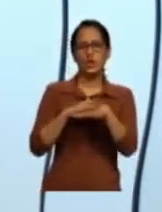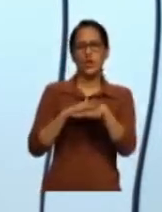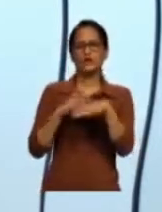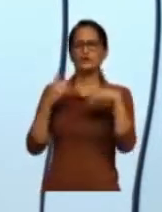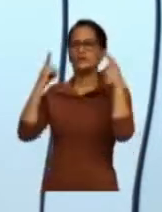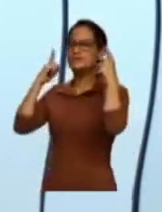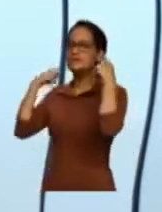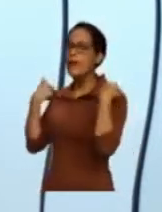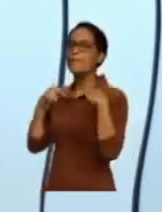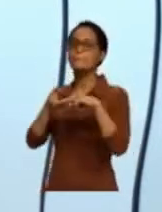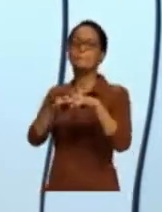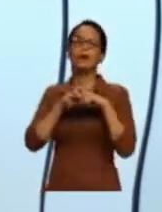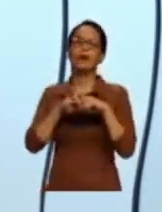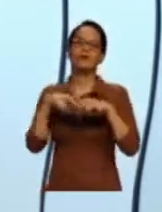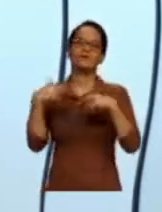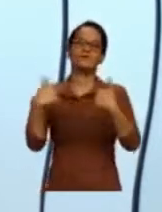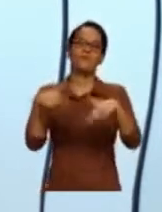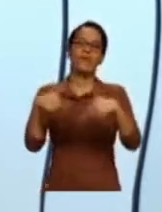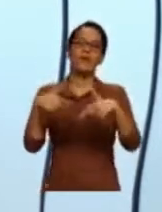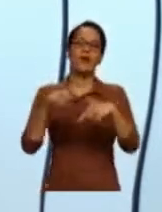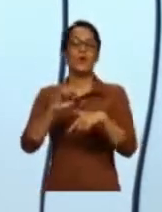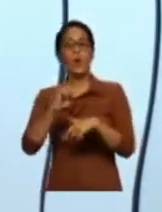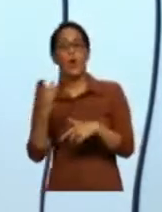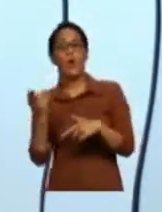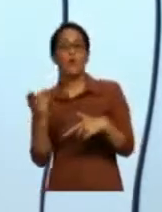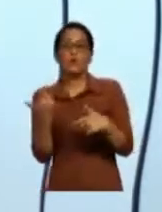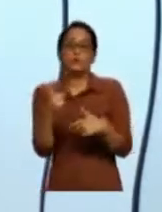conta do meu trabalho ou da minha qualidade de vida.